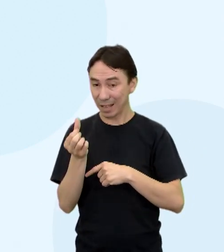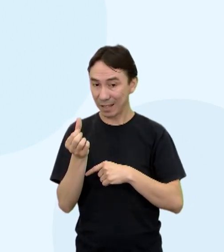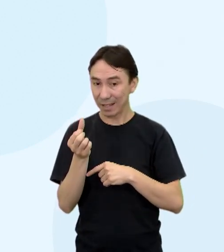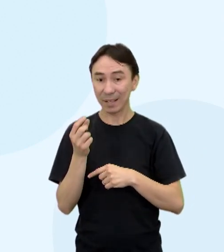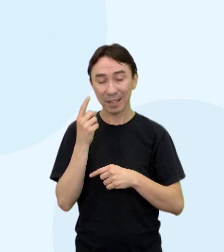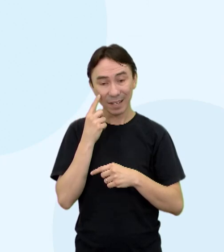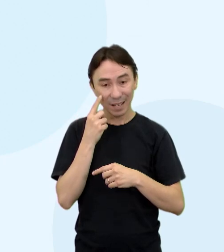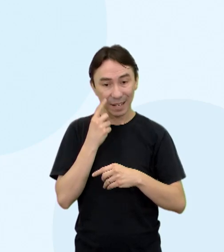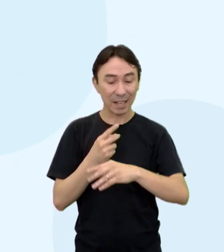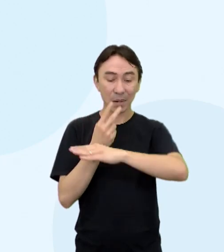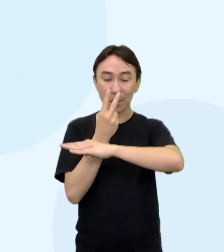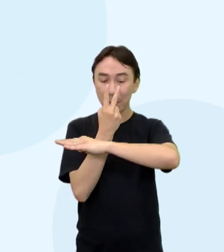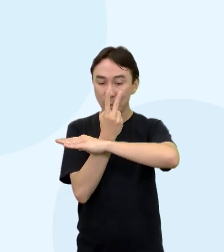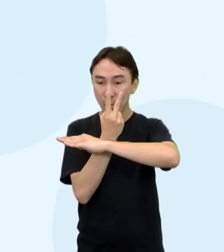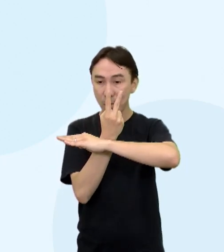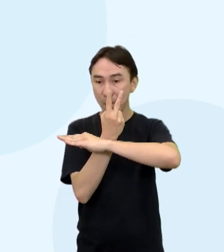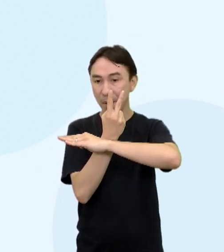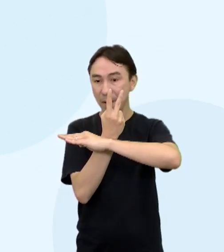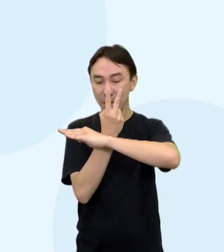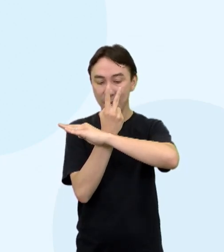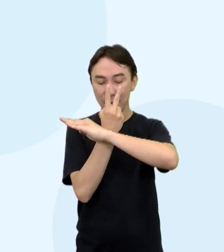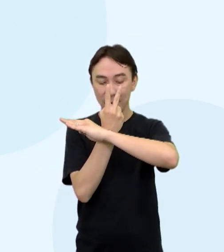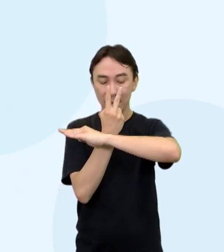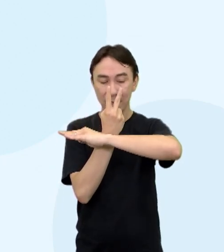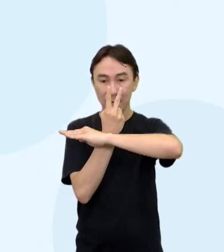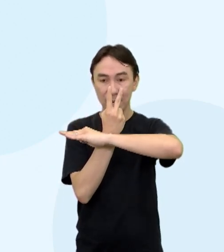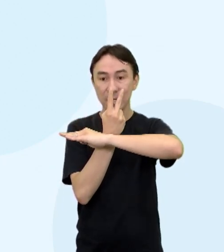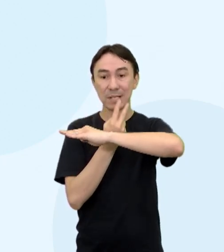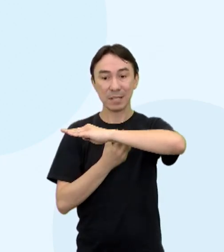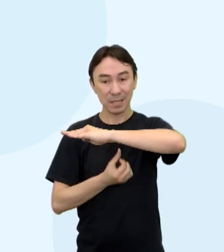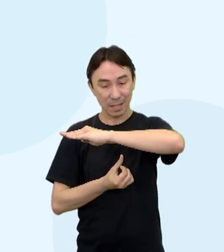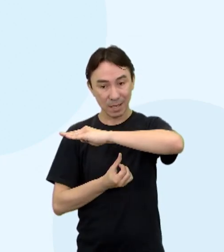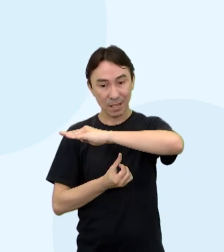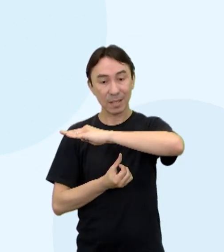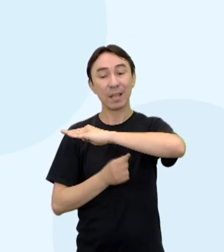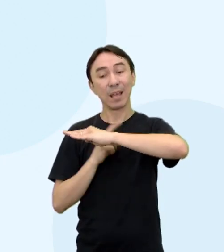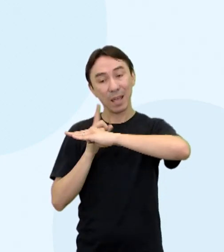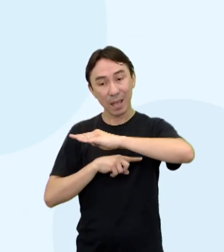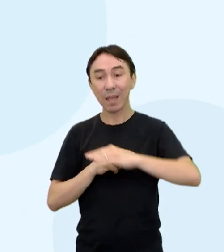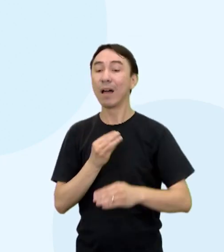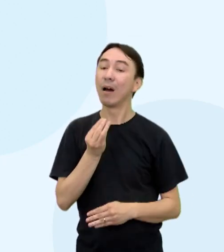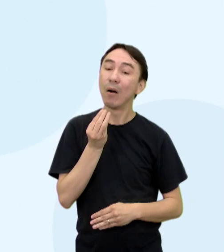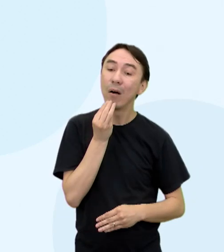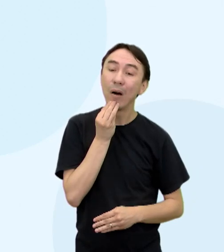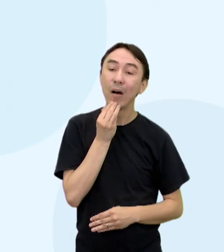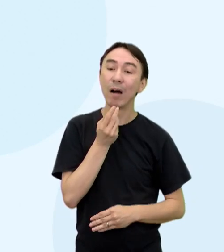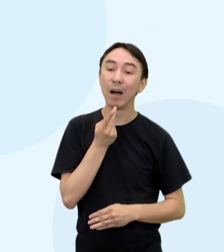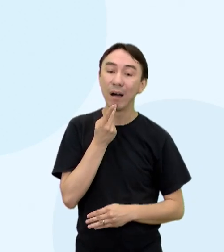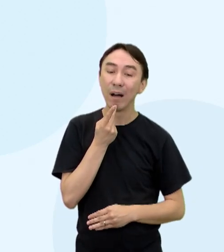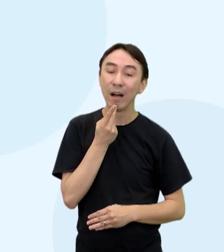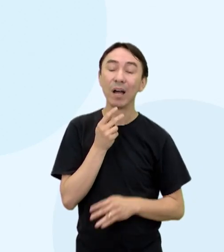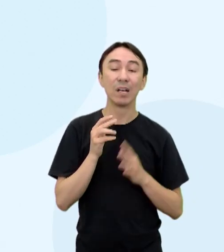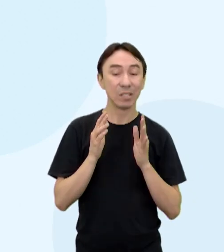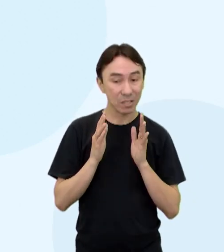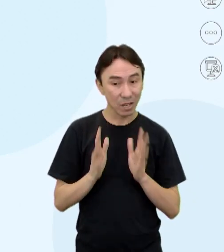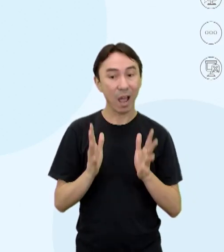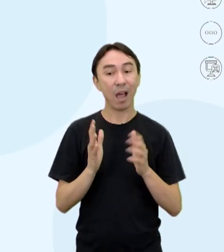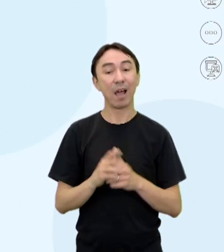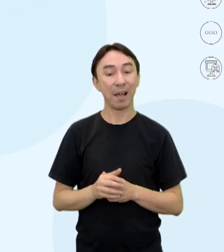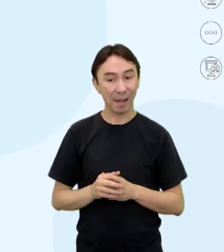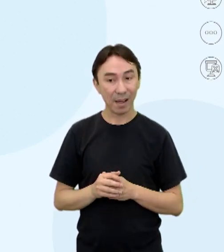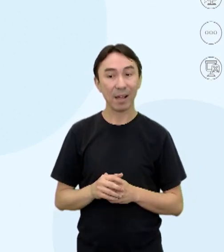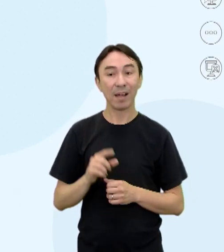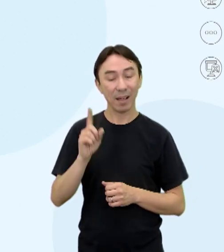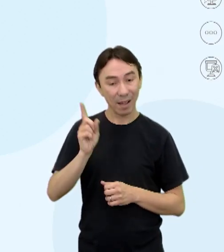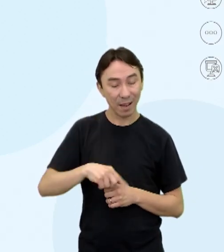essa fraçãozinha que apareceu para mim, Osmar, já é uma probabilidade, né? Isso daqui já é o que nós chamamos